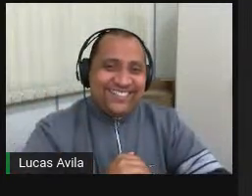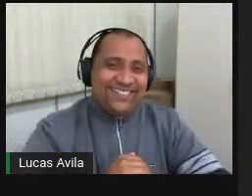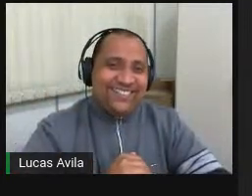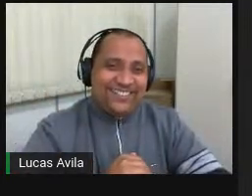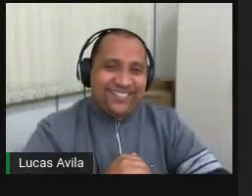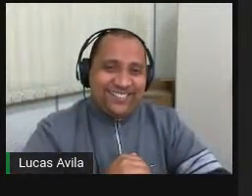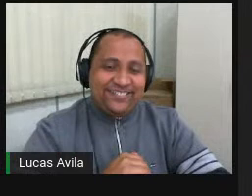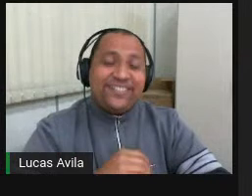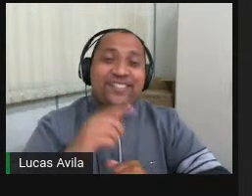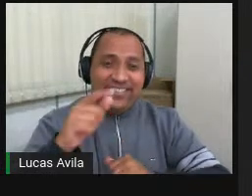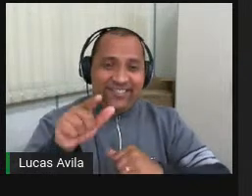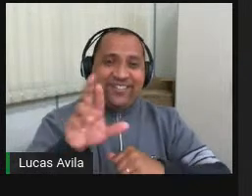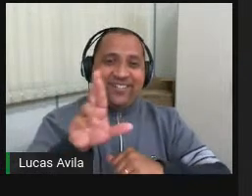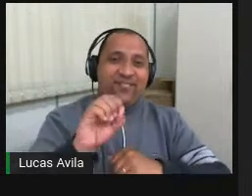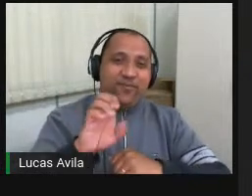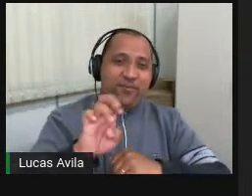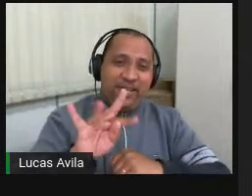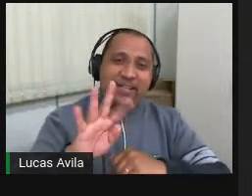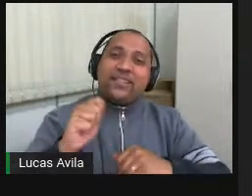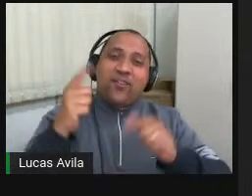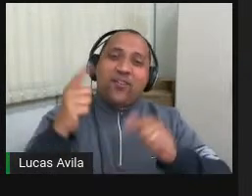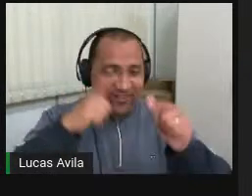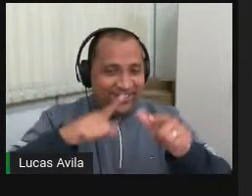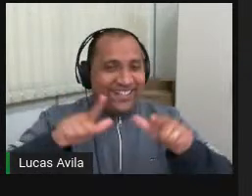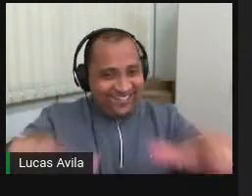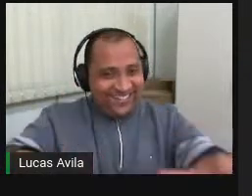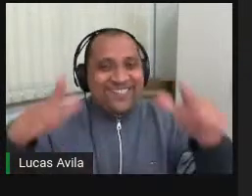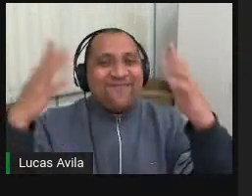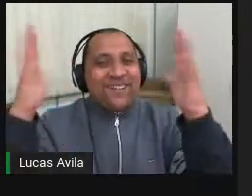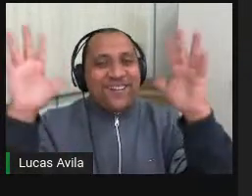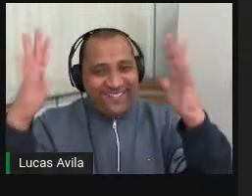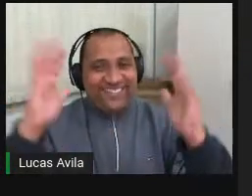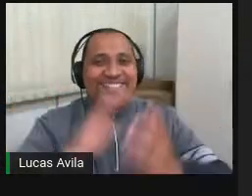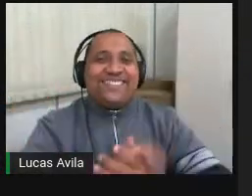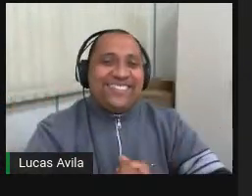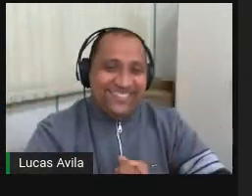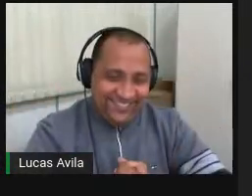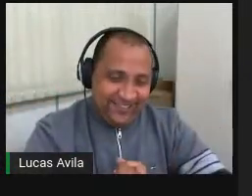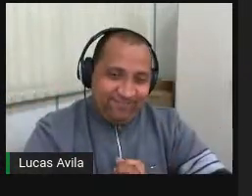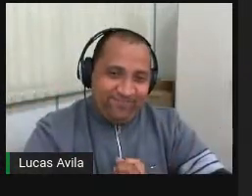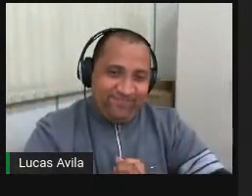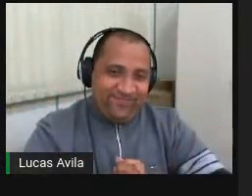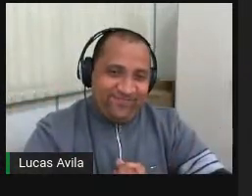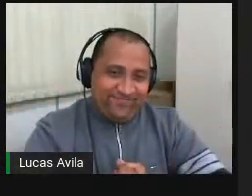Roberta Lisboa Viana, confira o tio grau, parabéns. Obrigada.